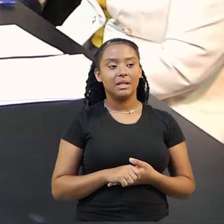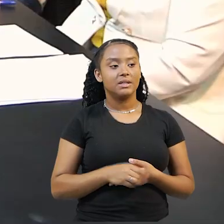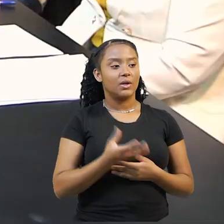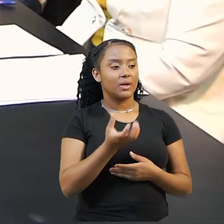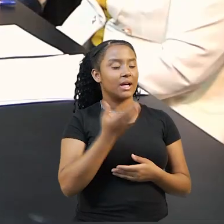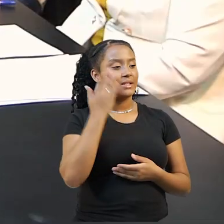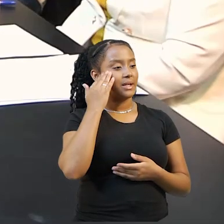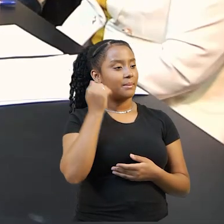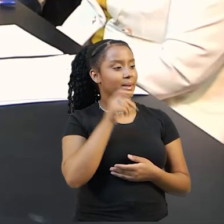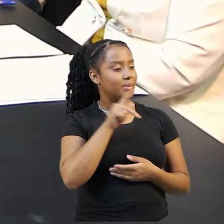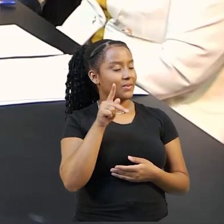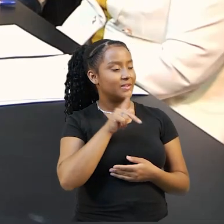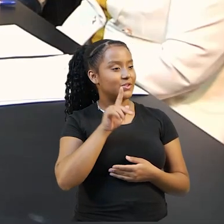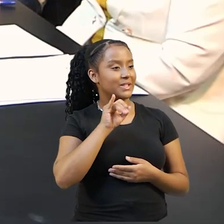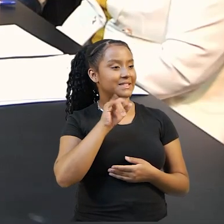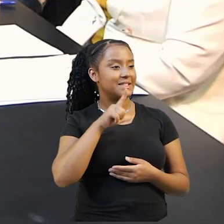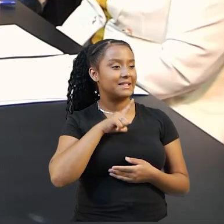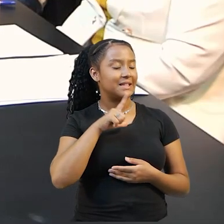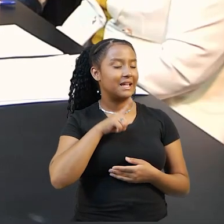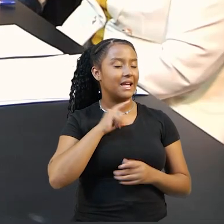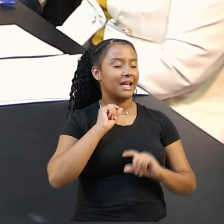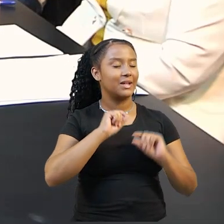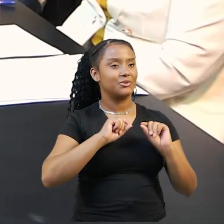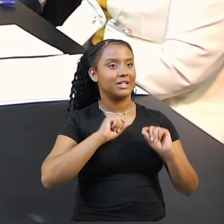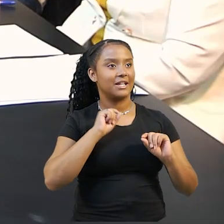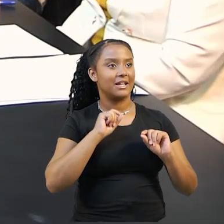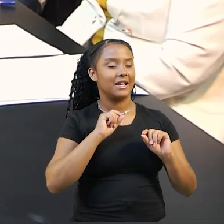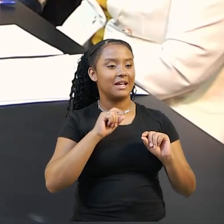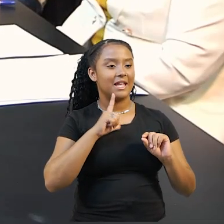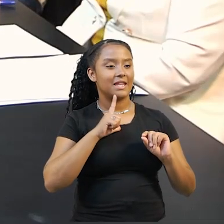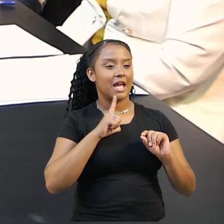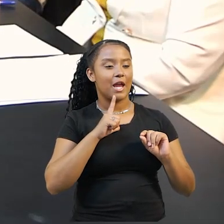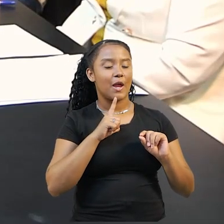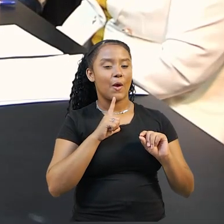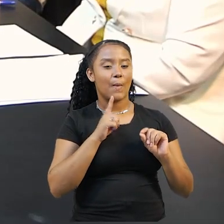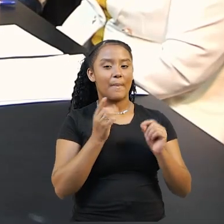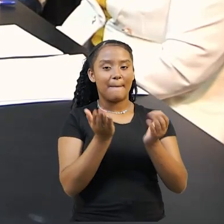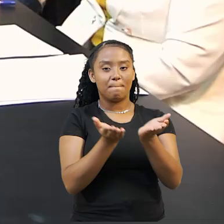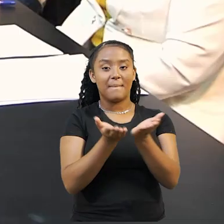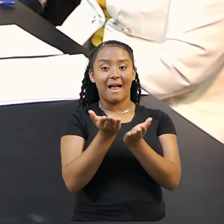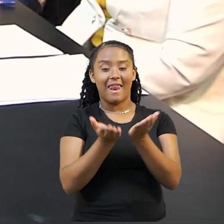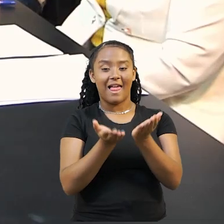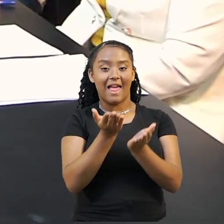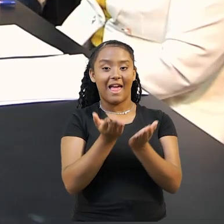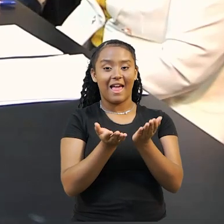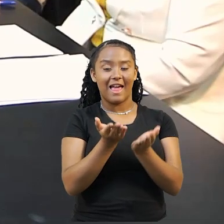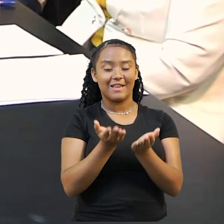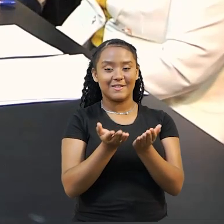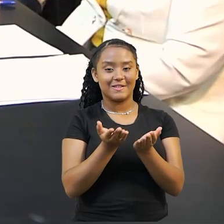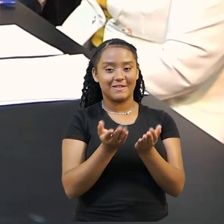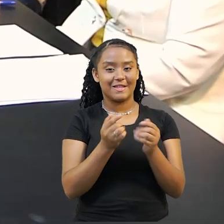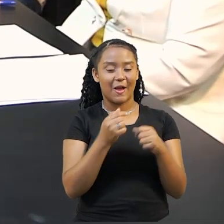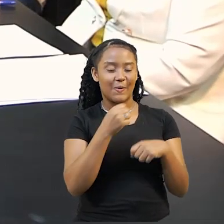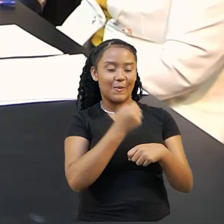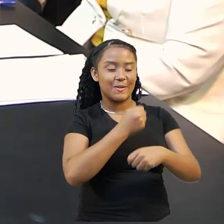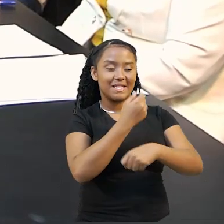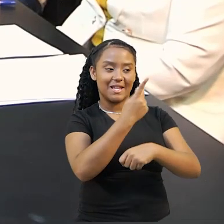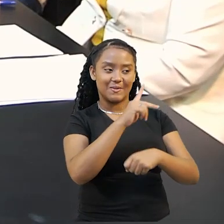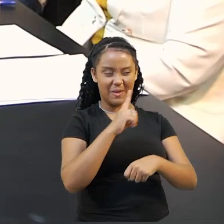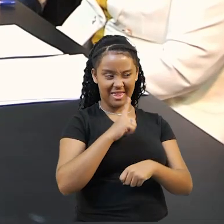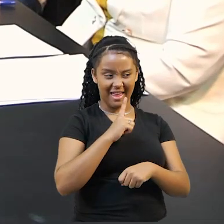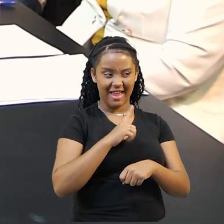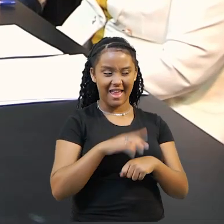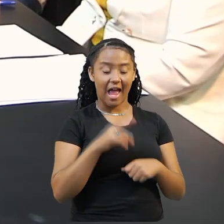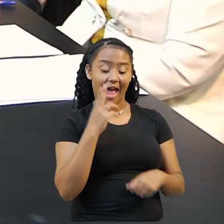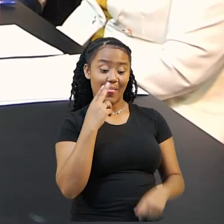professora Catarina, se tem uma balancinha de peso lá na cozinha. Você já meio que falou, mas tem? Como é que